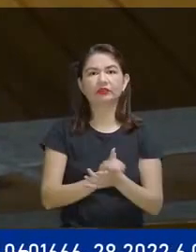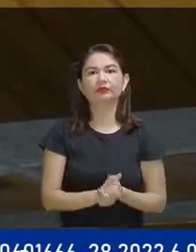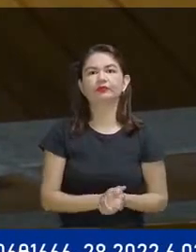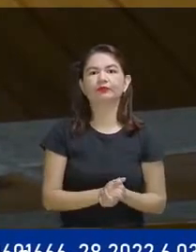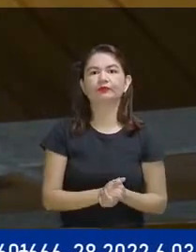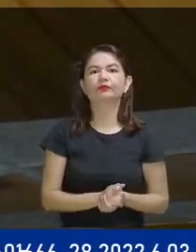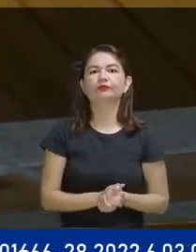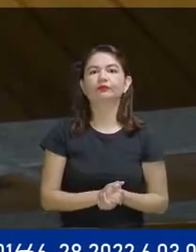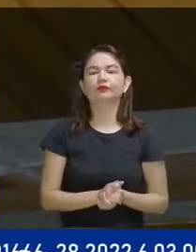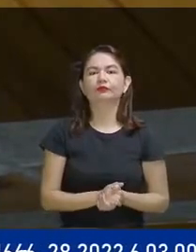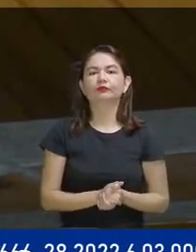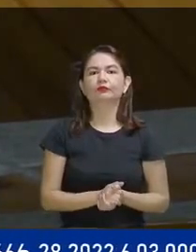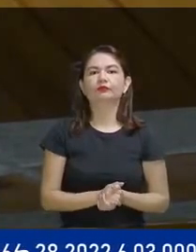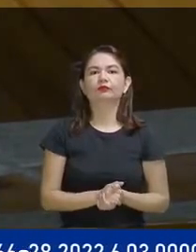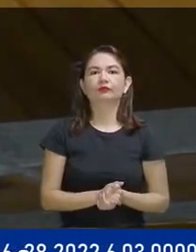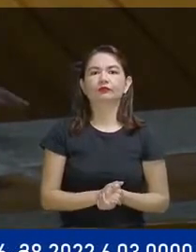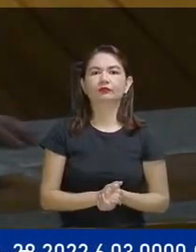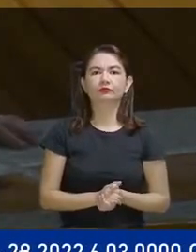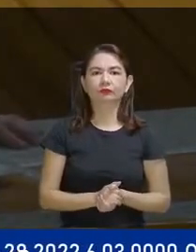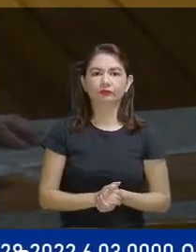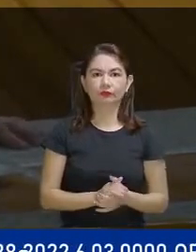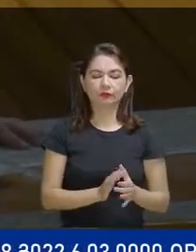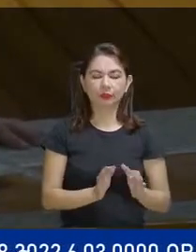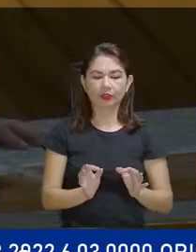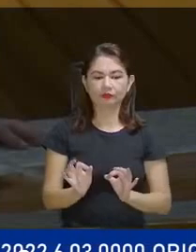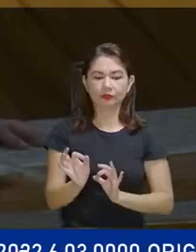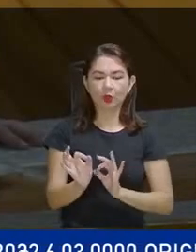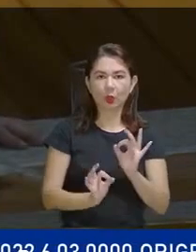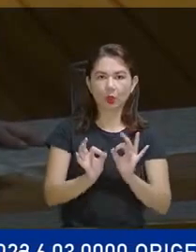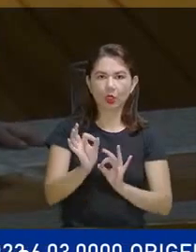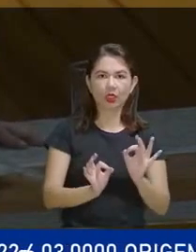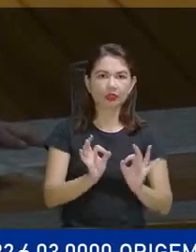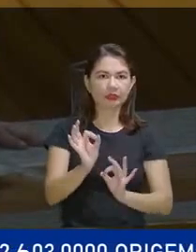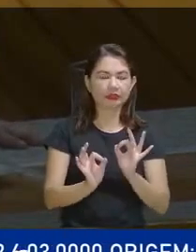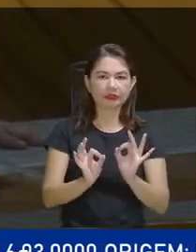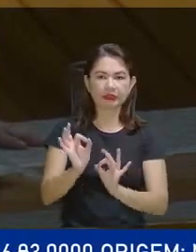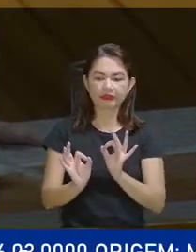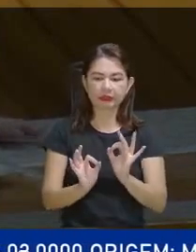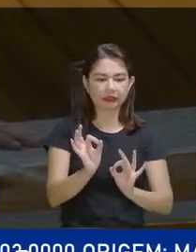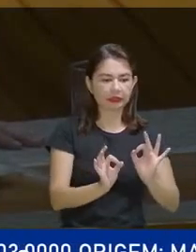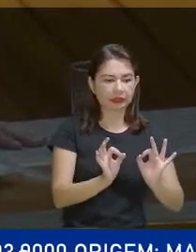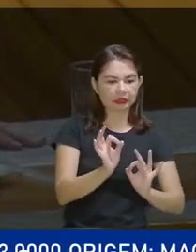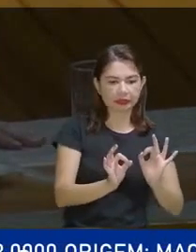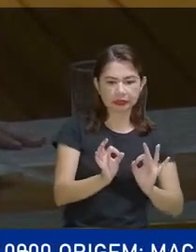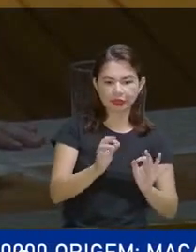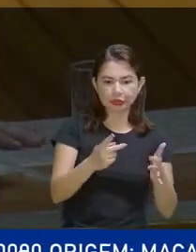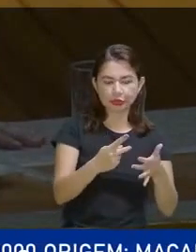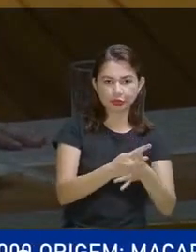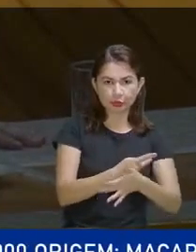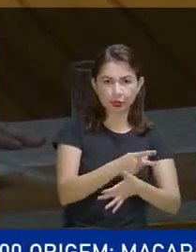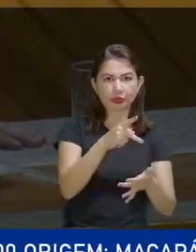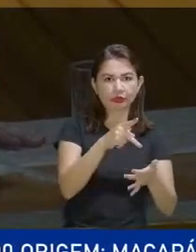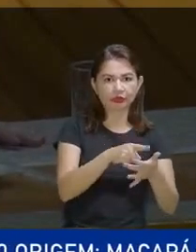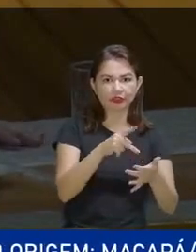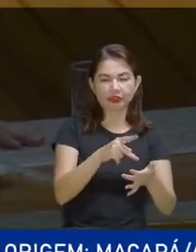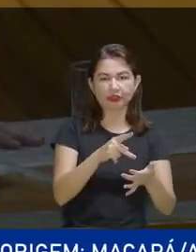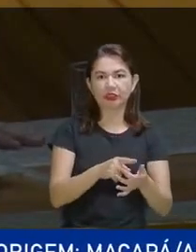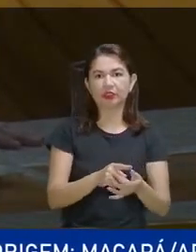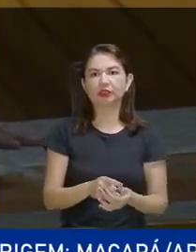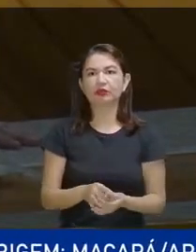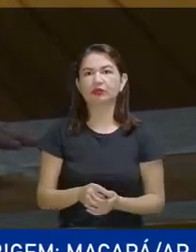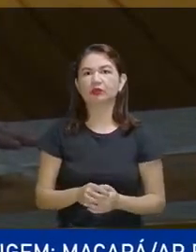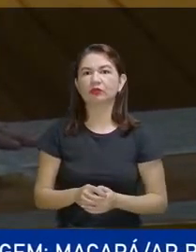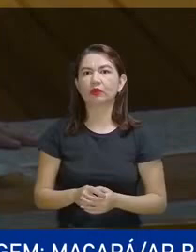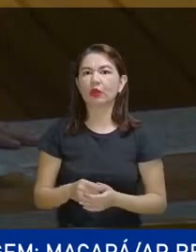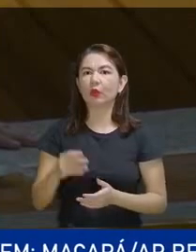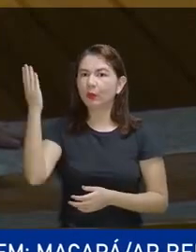a partir do encadeamento de fatos com validações em documentos ou em outras